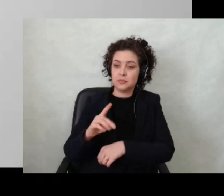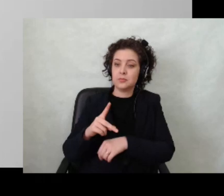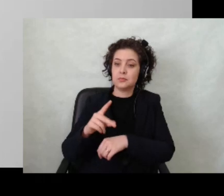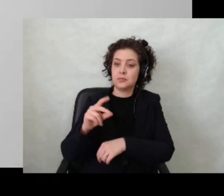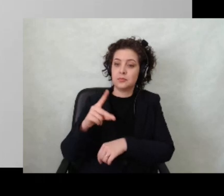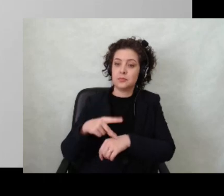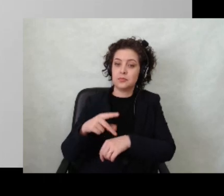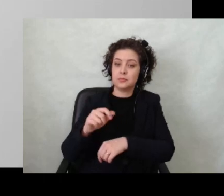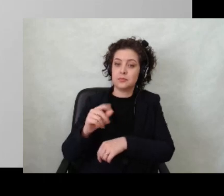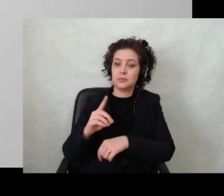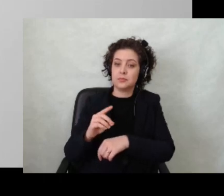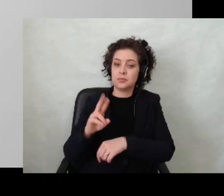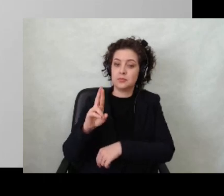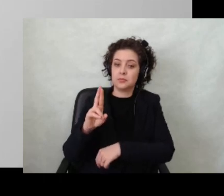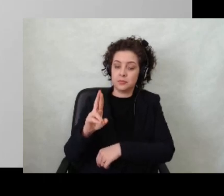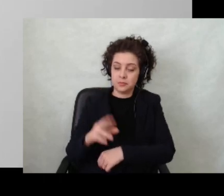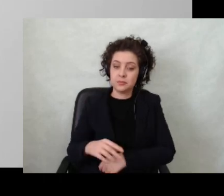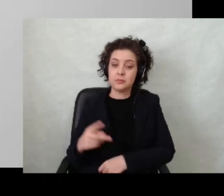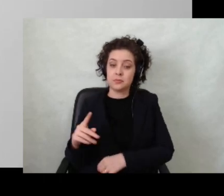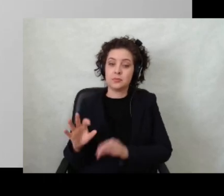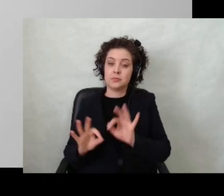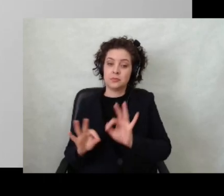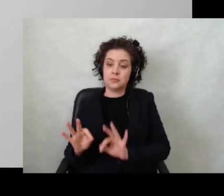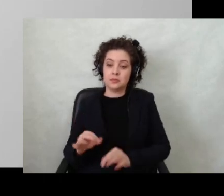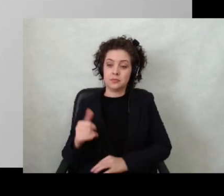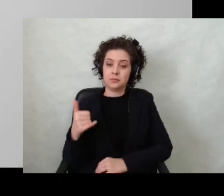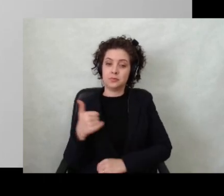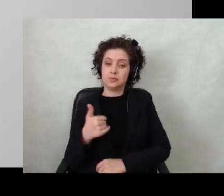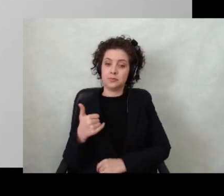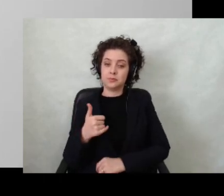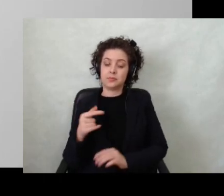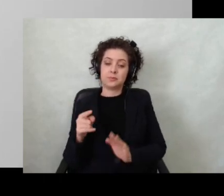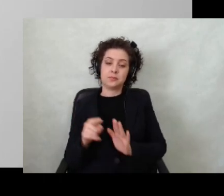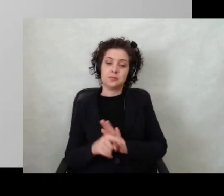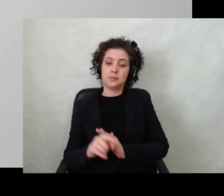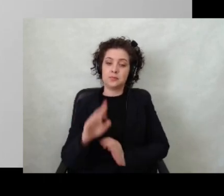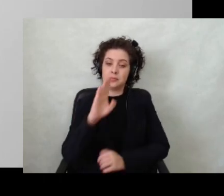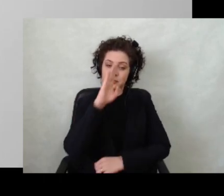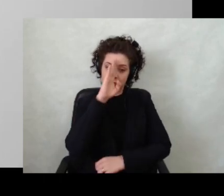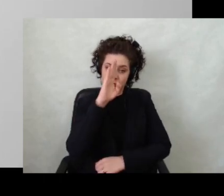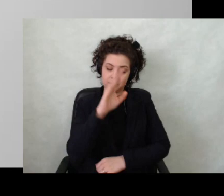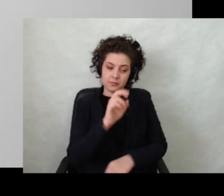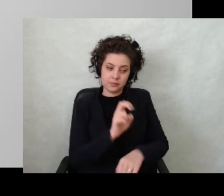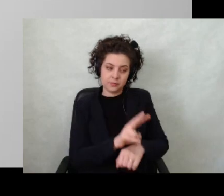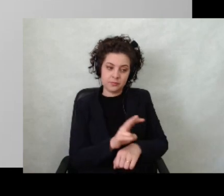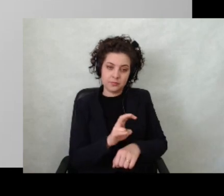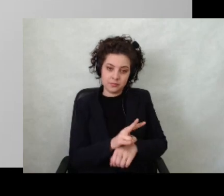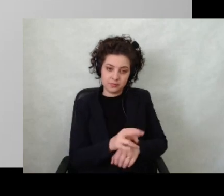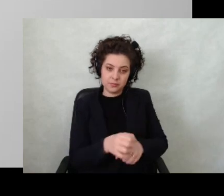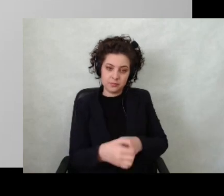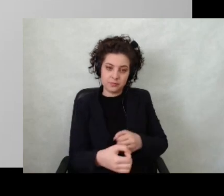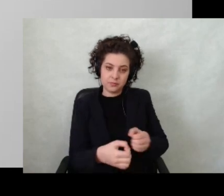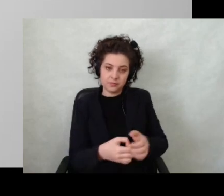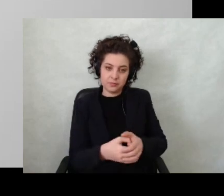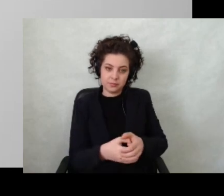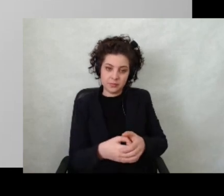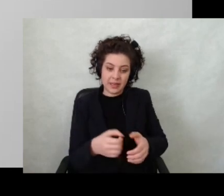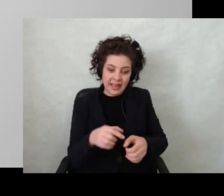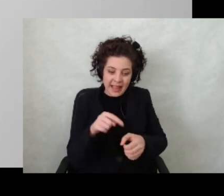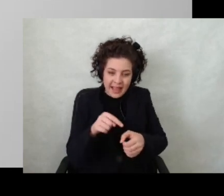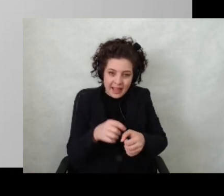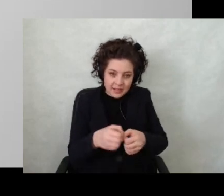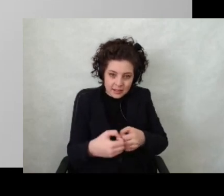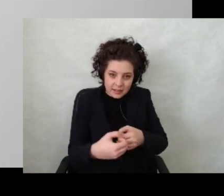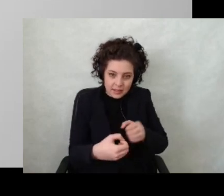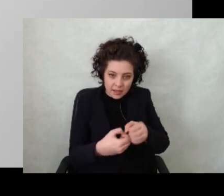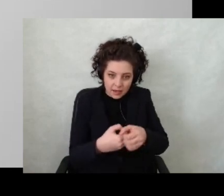nós testamos, primeiramente, a grande pergunta é, será que o vírus replica, nessas células? Será que a replicação